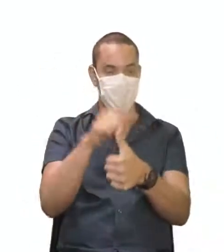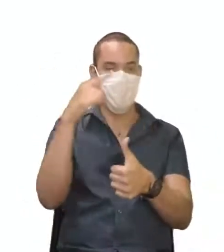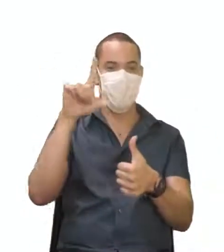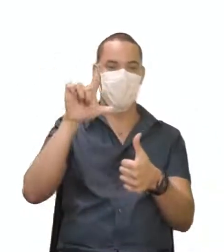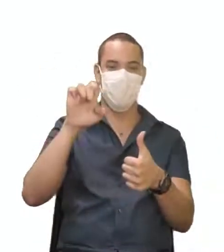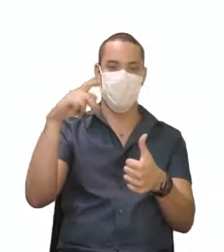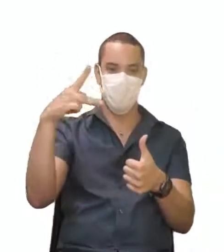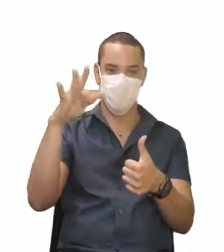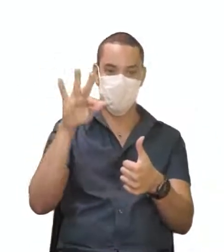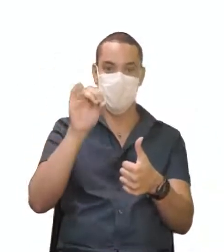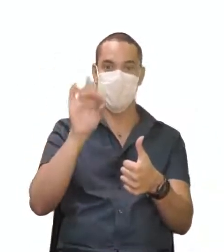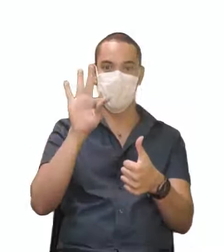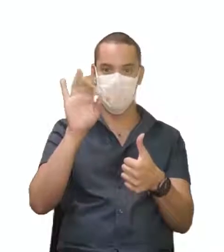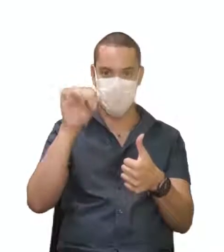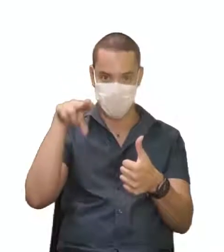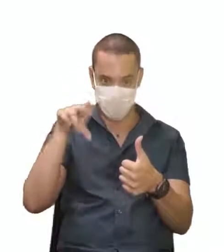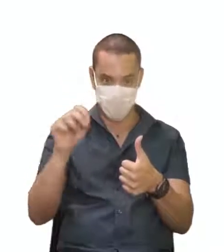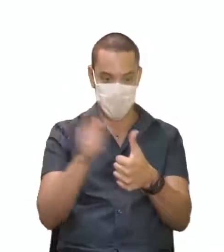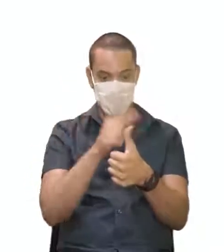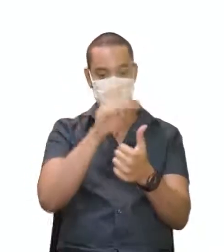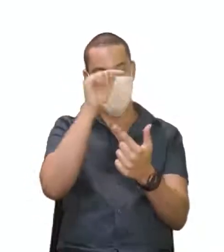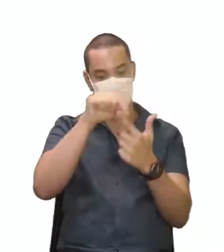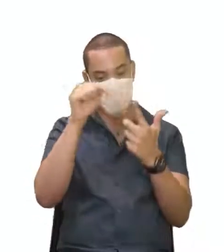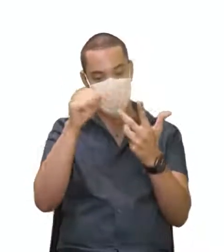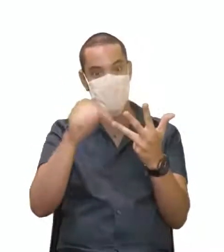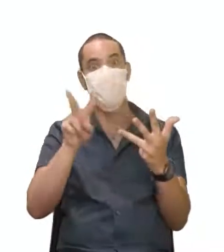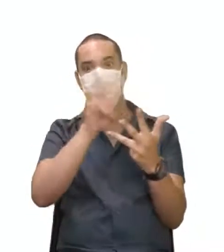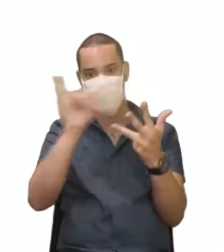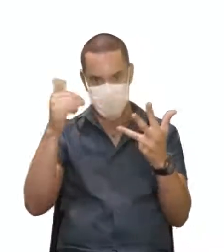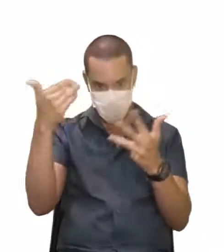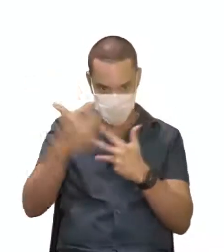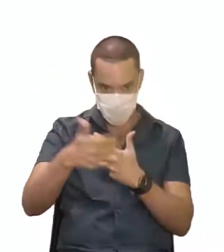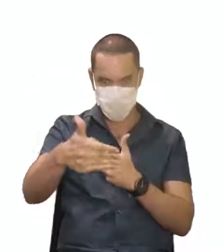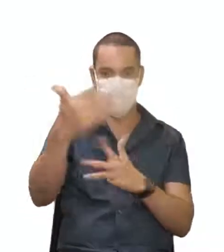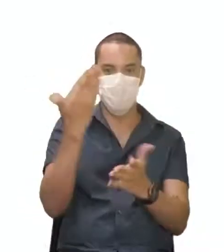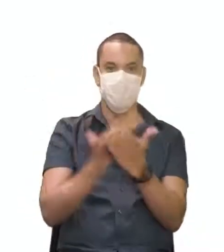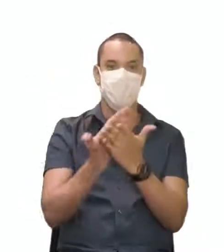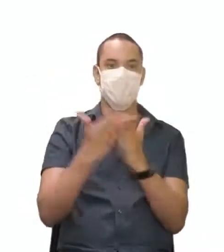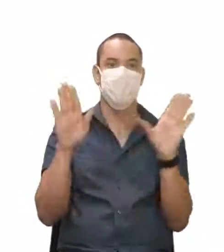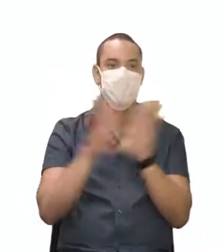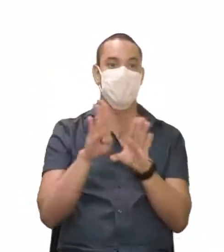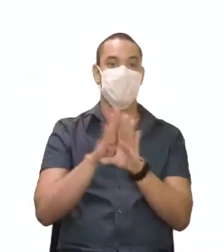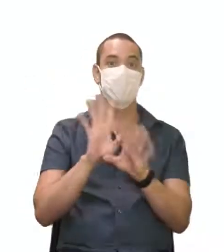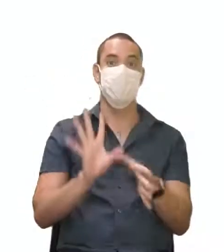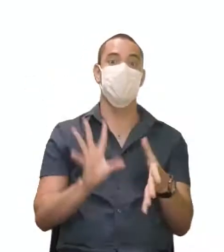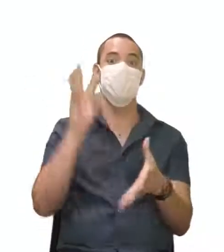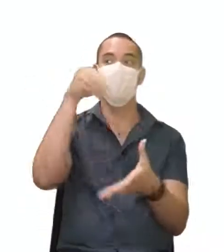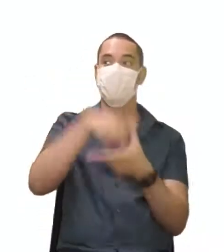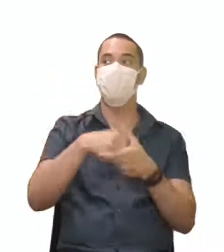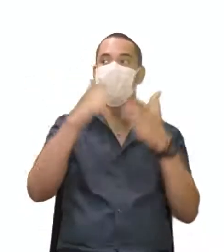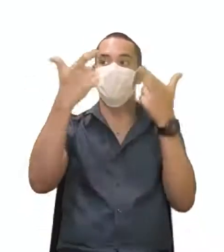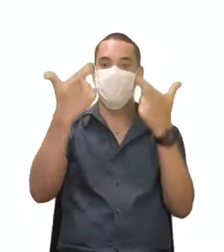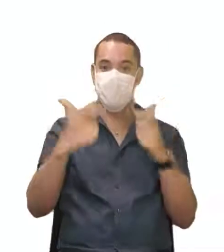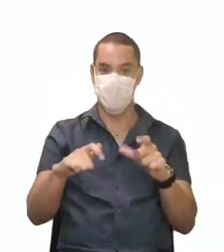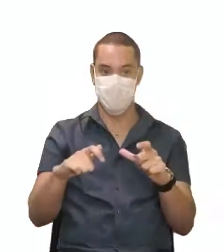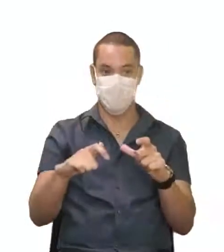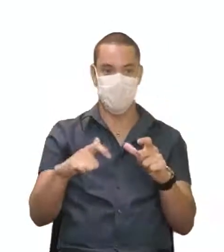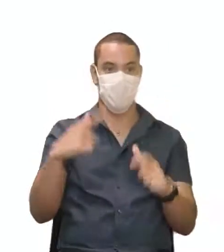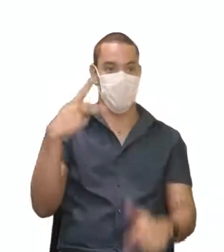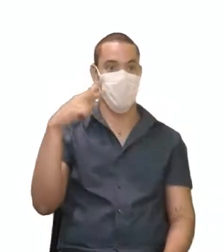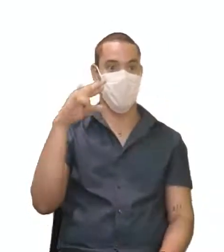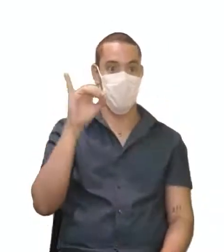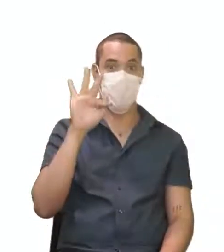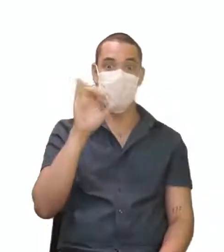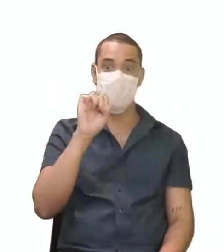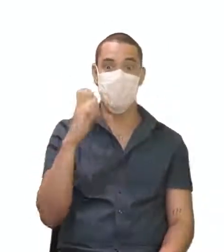não acontece na mitose, tá bom? Essas 4 vão acontecer essas 5 vão acontecer dentro da prófase